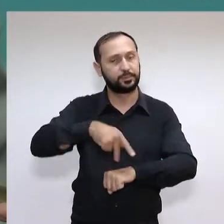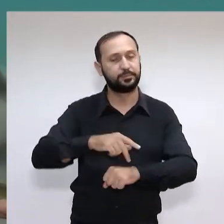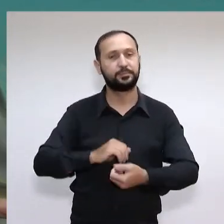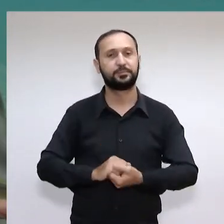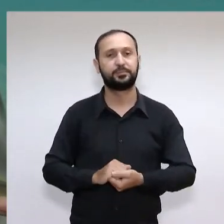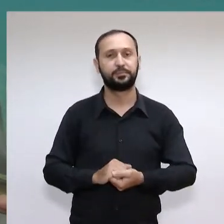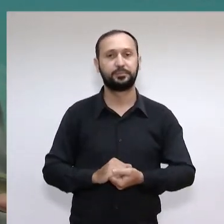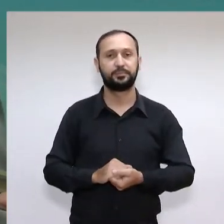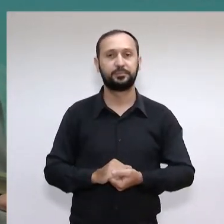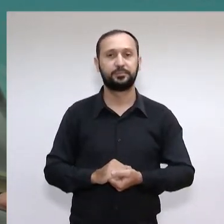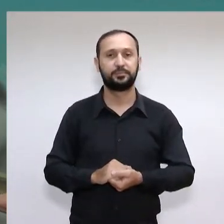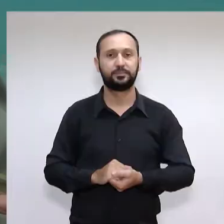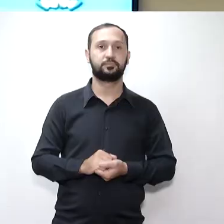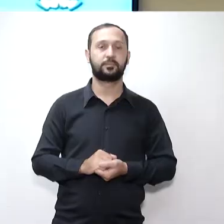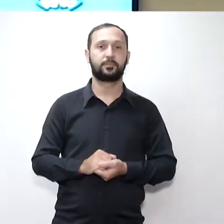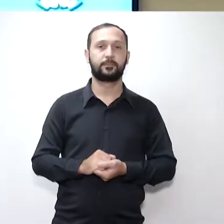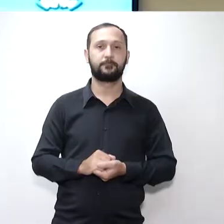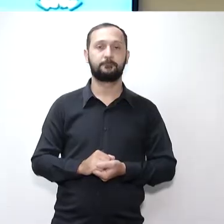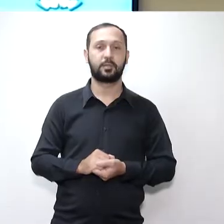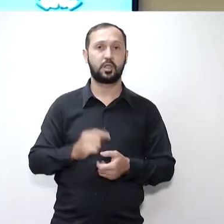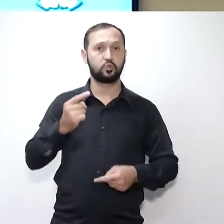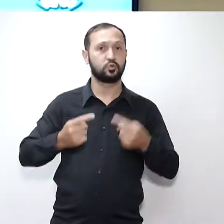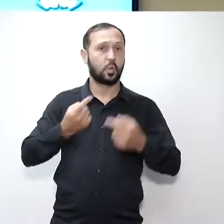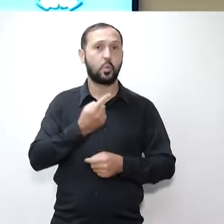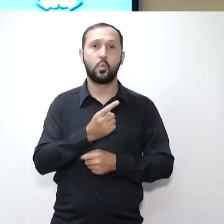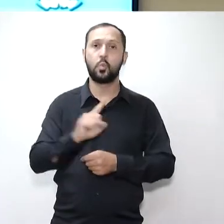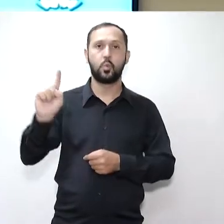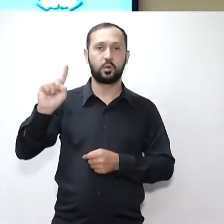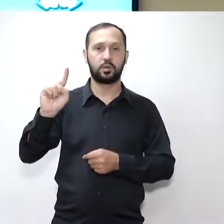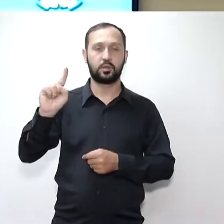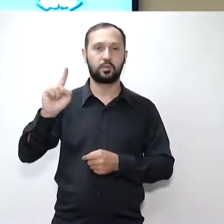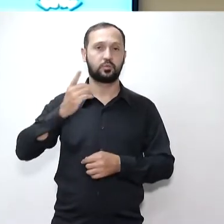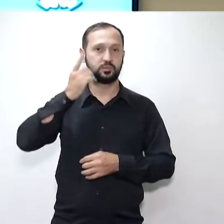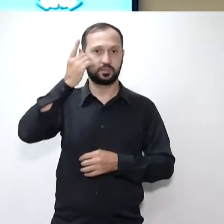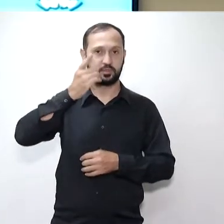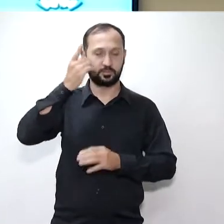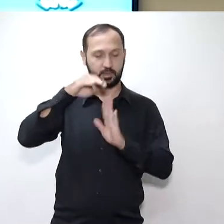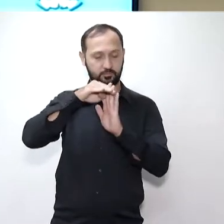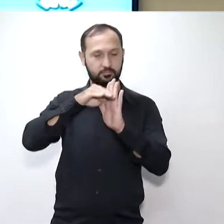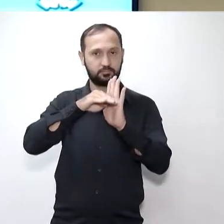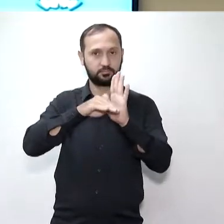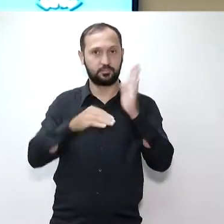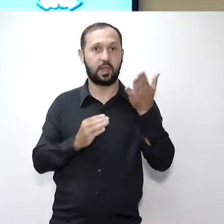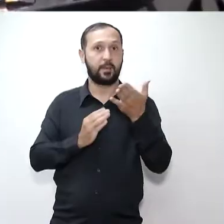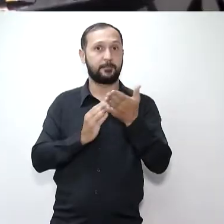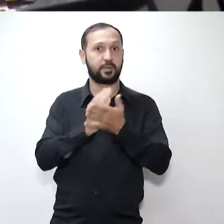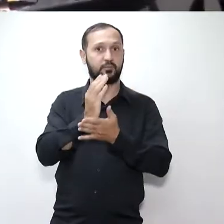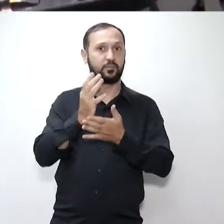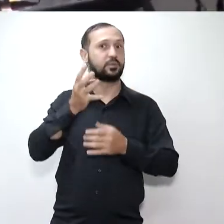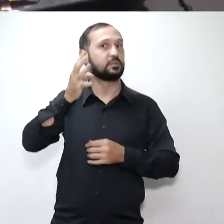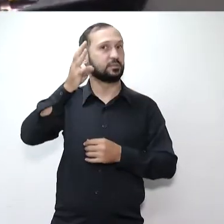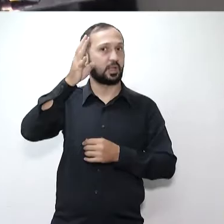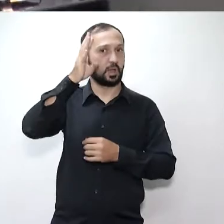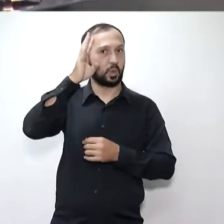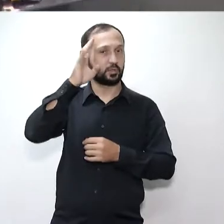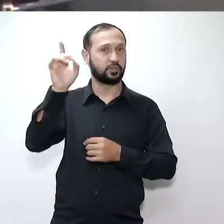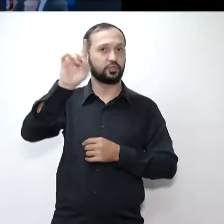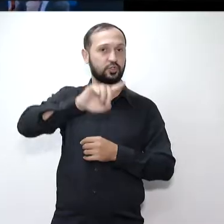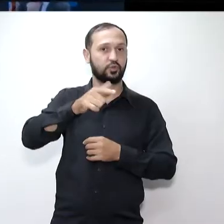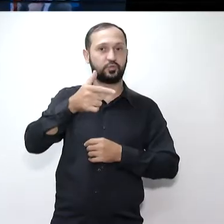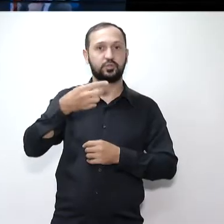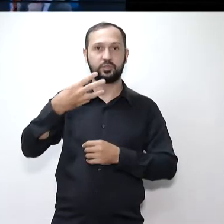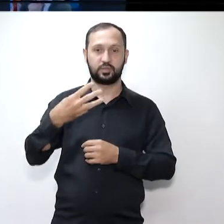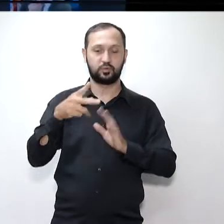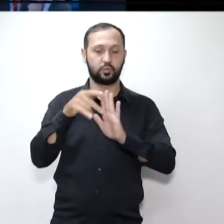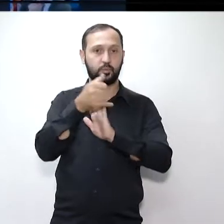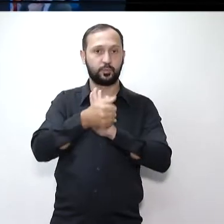esse coronavírus no nosso país. Em discussão única, os deputados aprovaram na ordem do dia da última quarta-feira